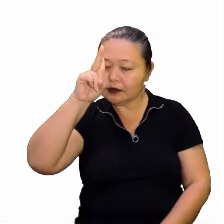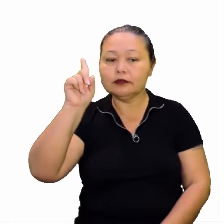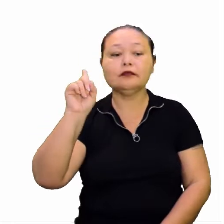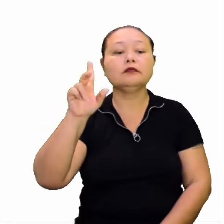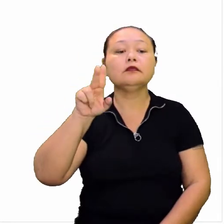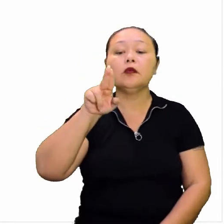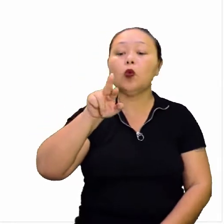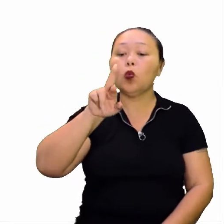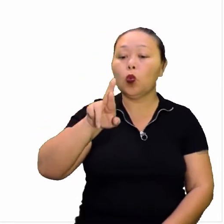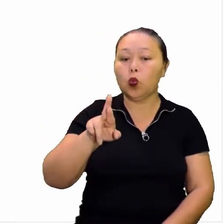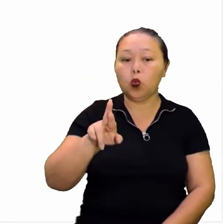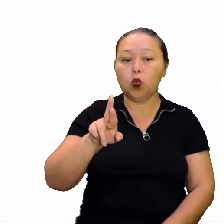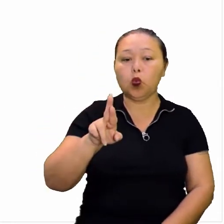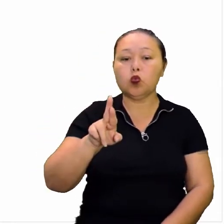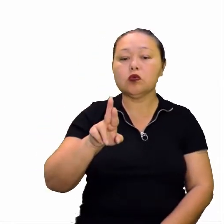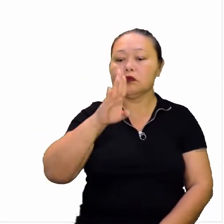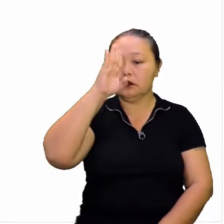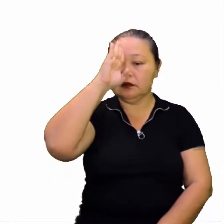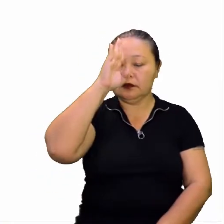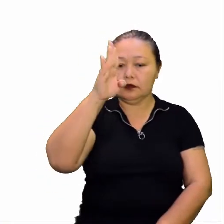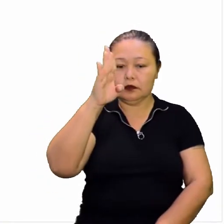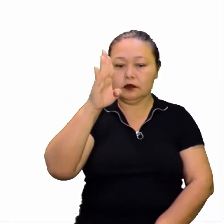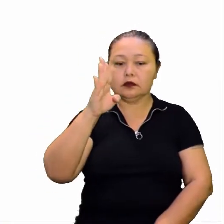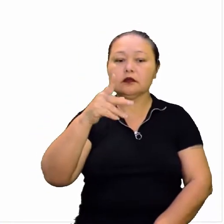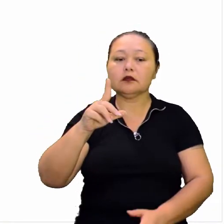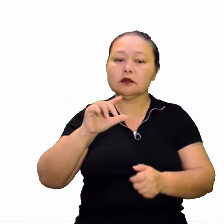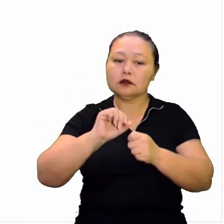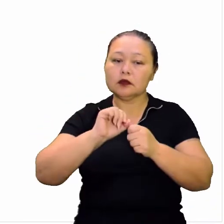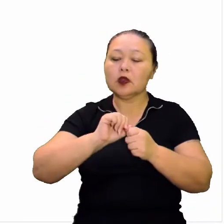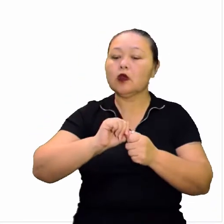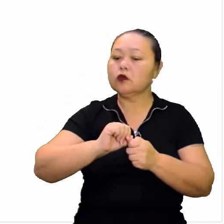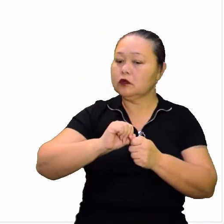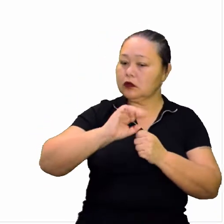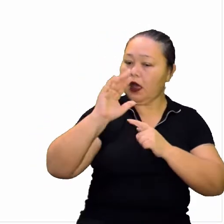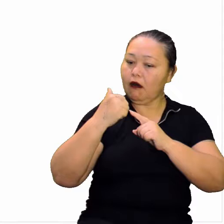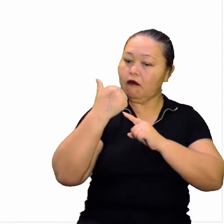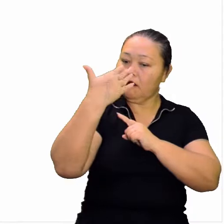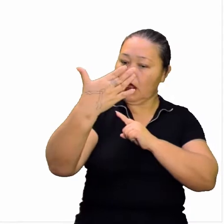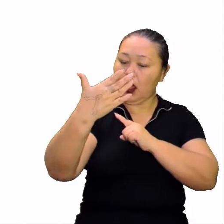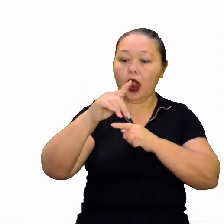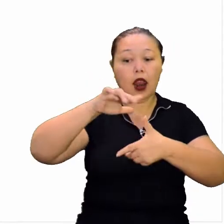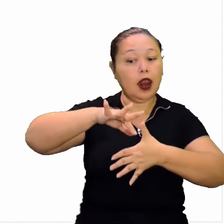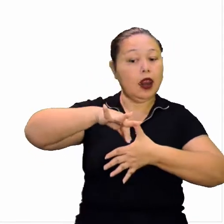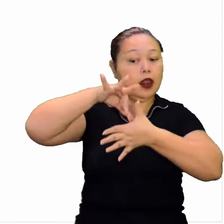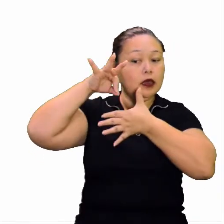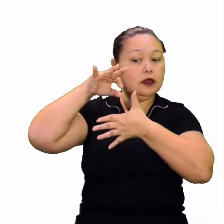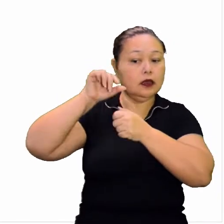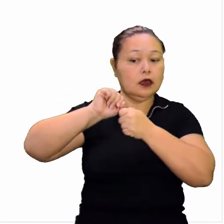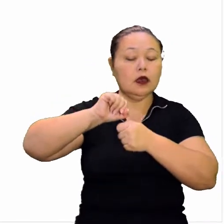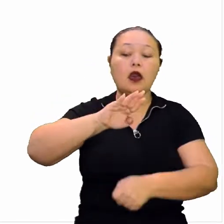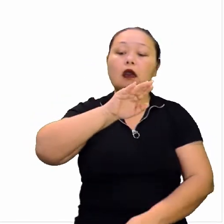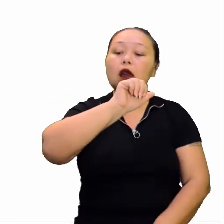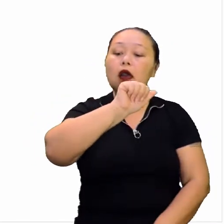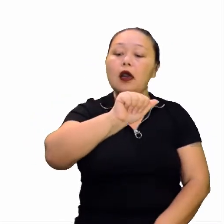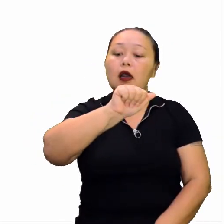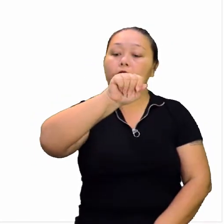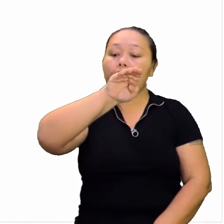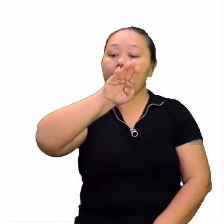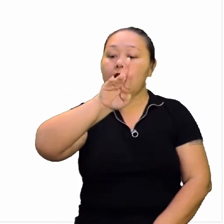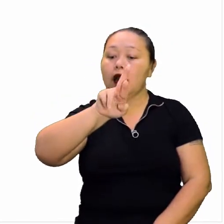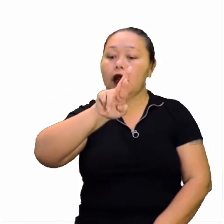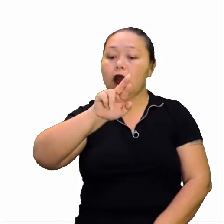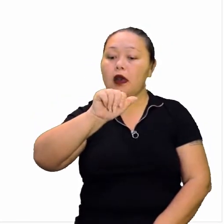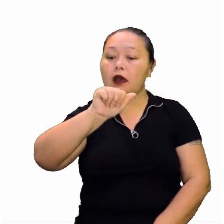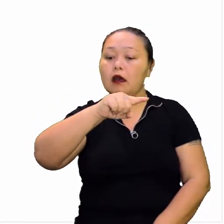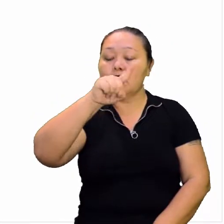é. O principal profeta dos hebreus, líder, vai ser Abraão,